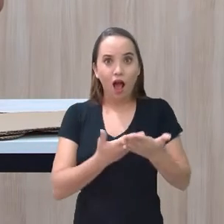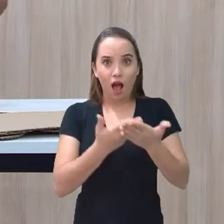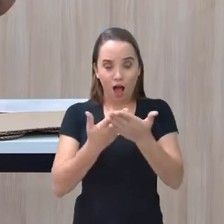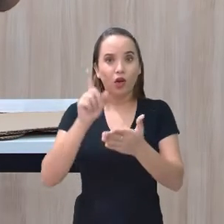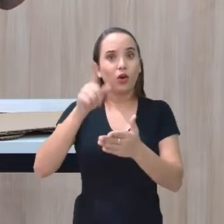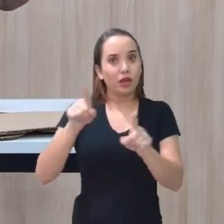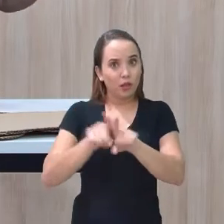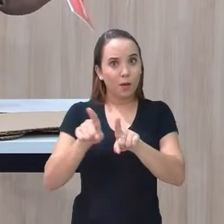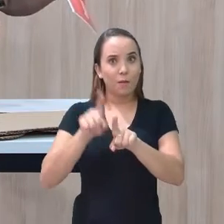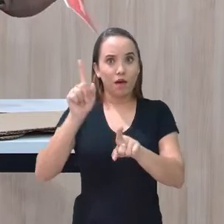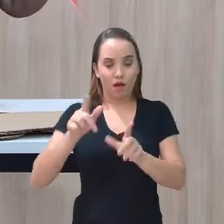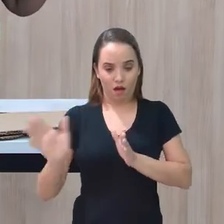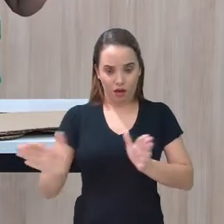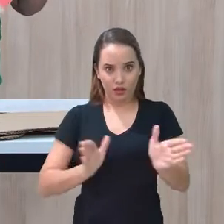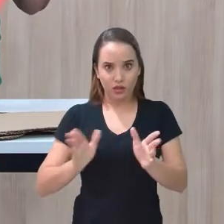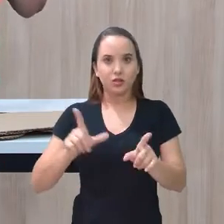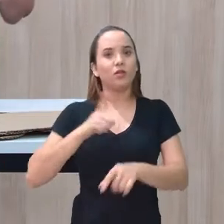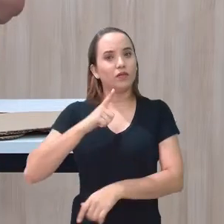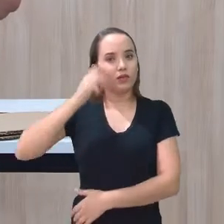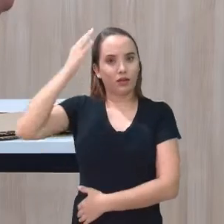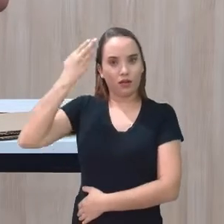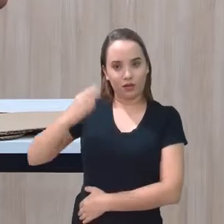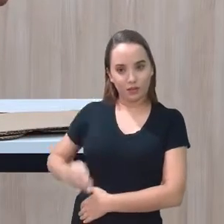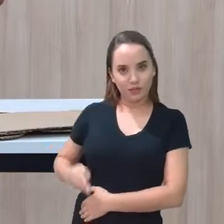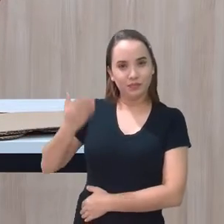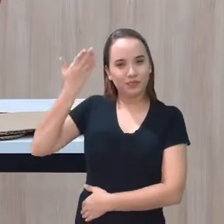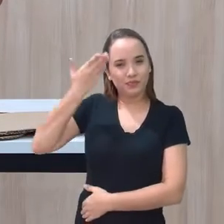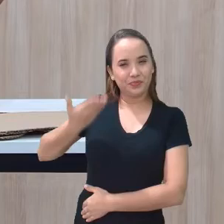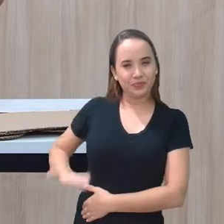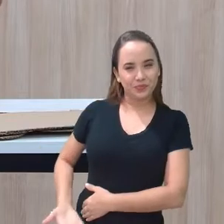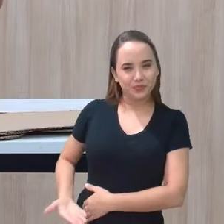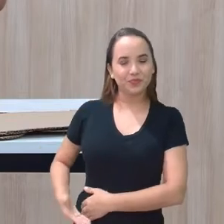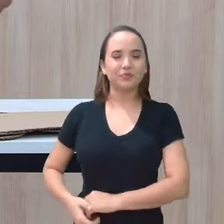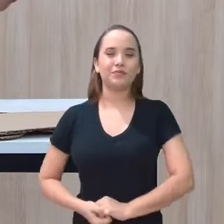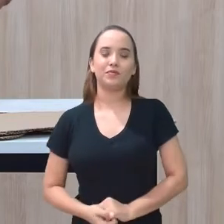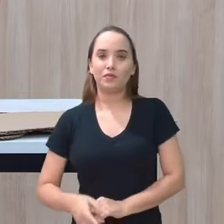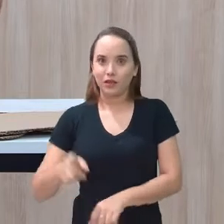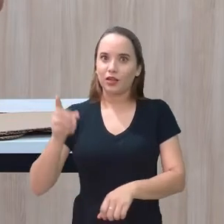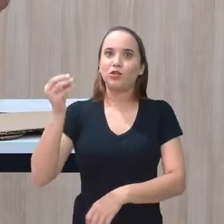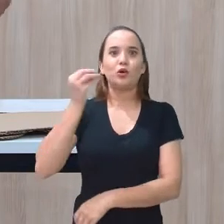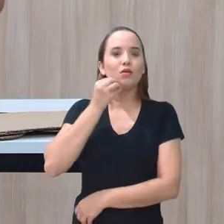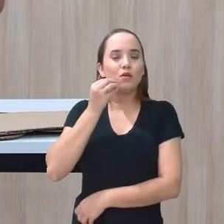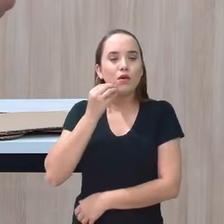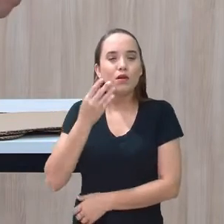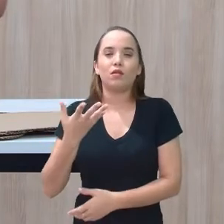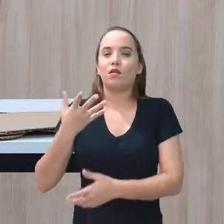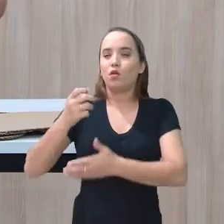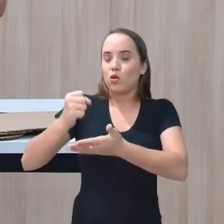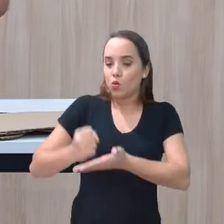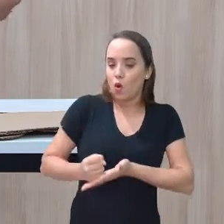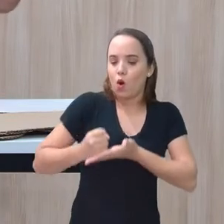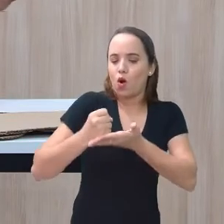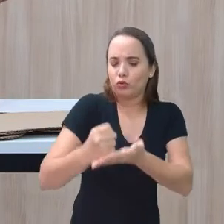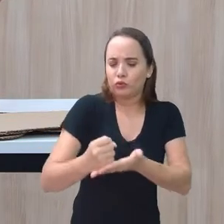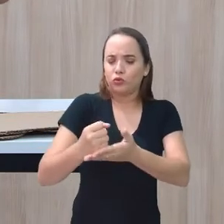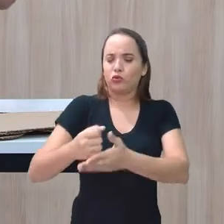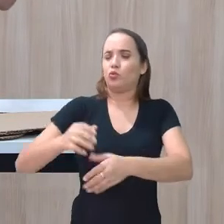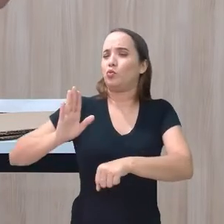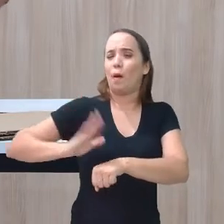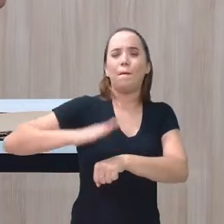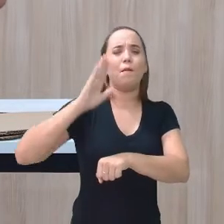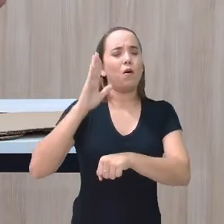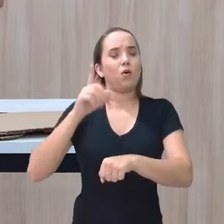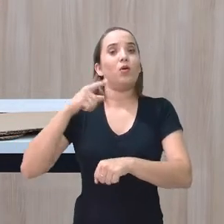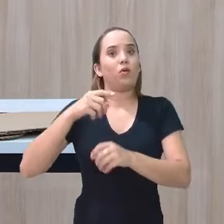nós contamos, né, com Brielle aí, que está tentando ao máximo trazer essa nossa aula para